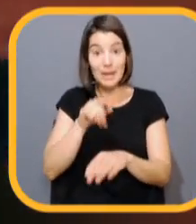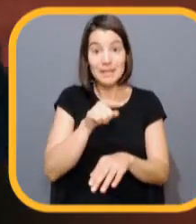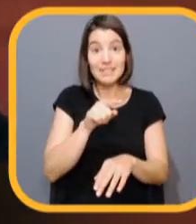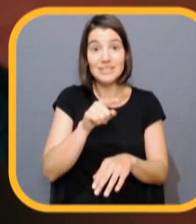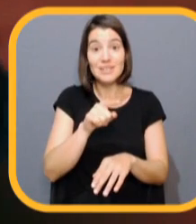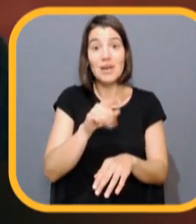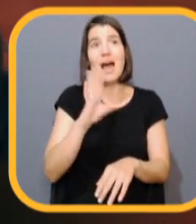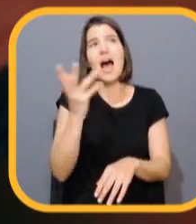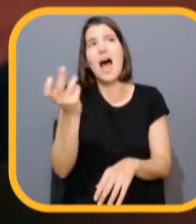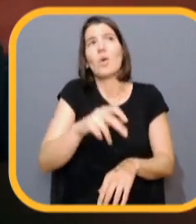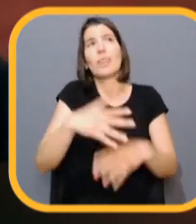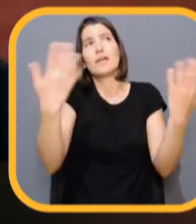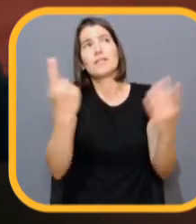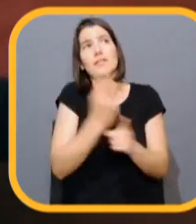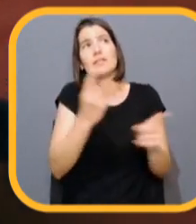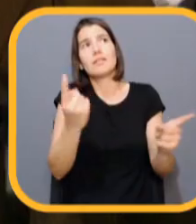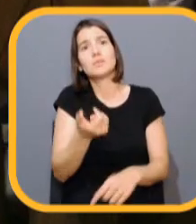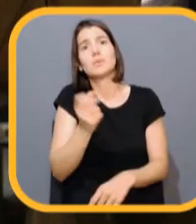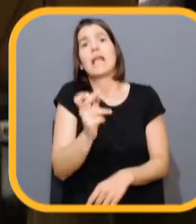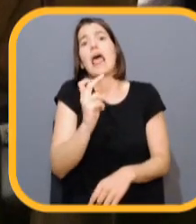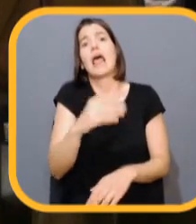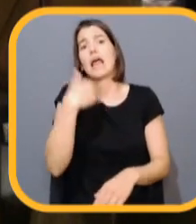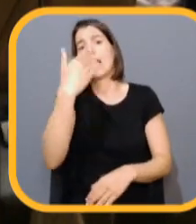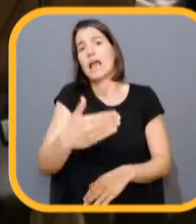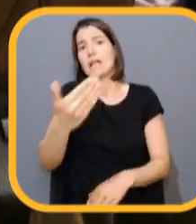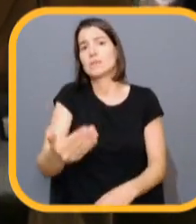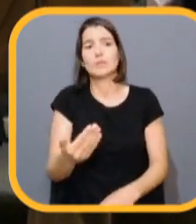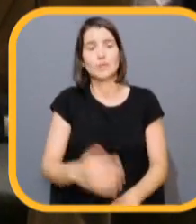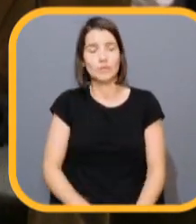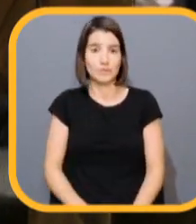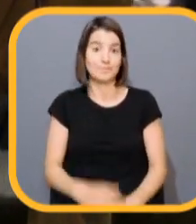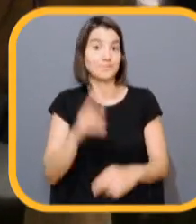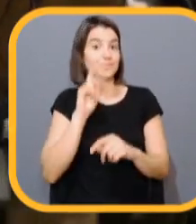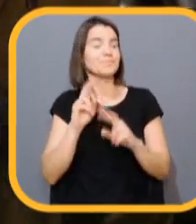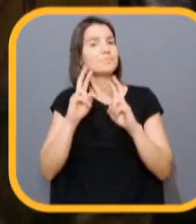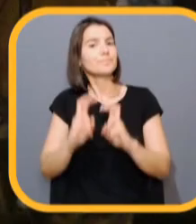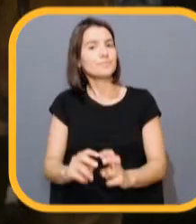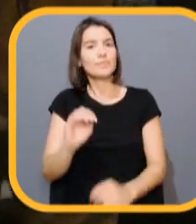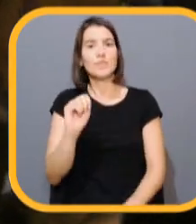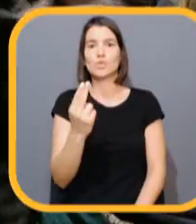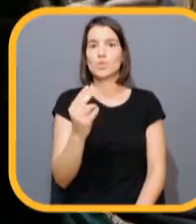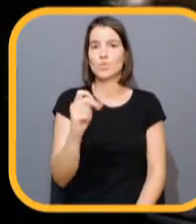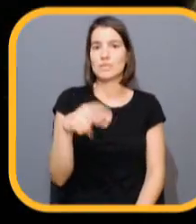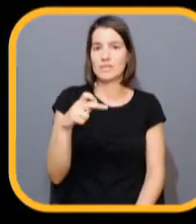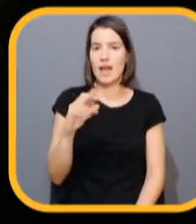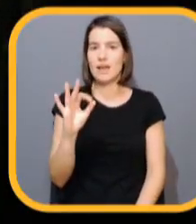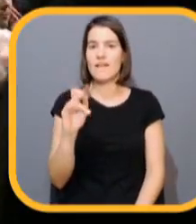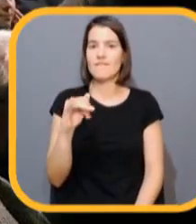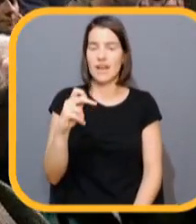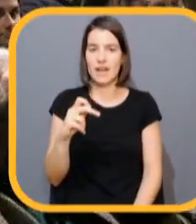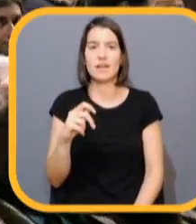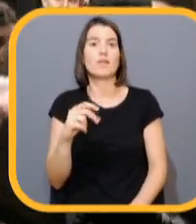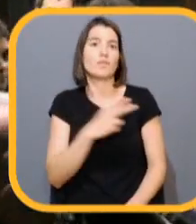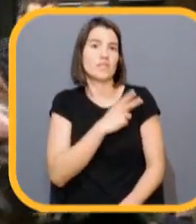das Cantigas acontece uma vez em cada 50 anos. No estudo sobre o público cinema, a investigadora Susana Freire, da Universidade